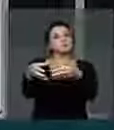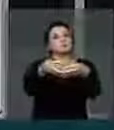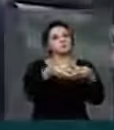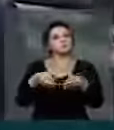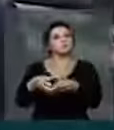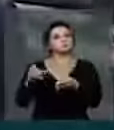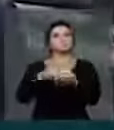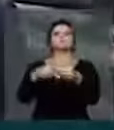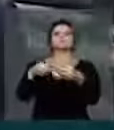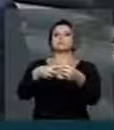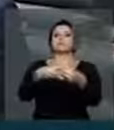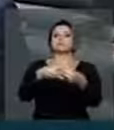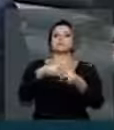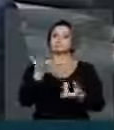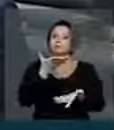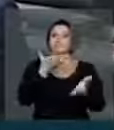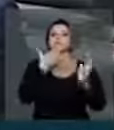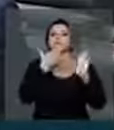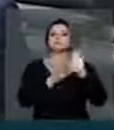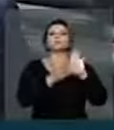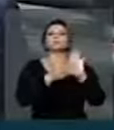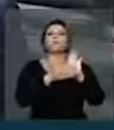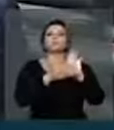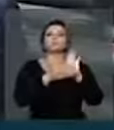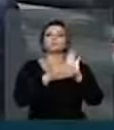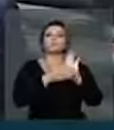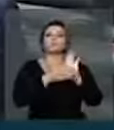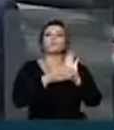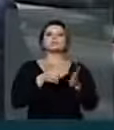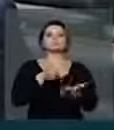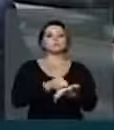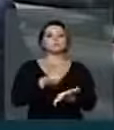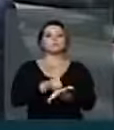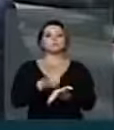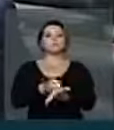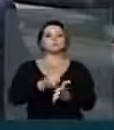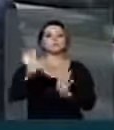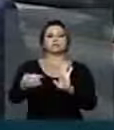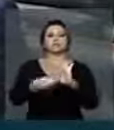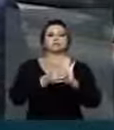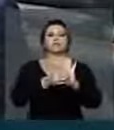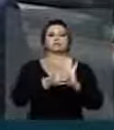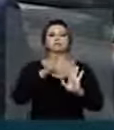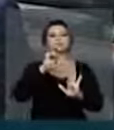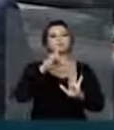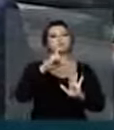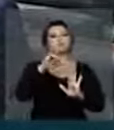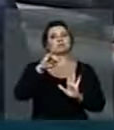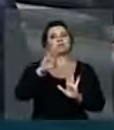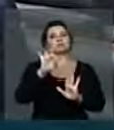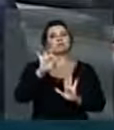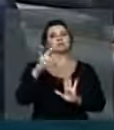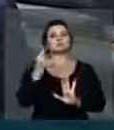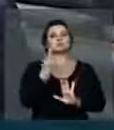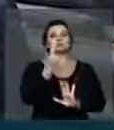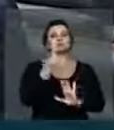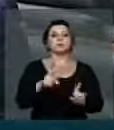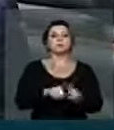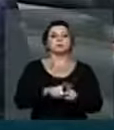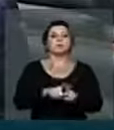E aí eu faço até uma proposta, que o orçamento impositivo fosse para as emendas individuais e que nós abríssemos mão até